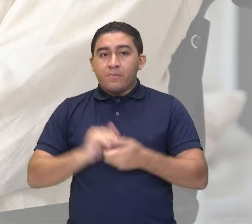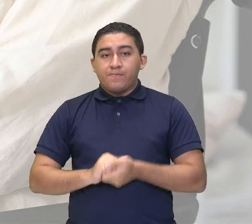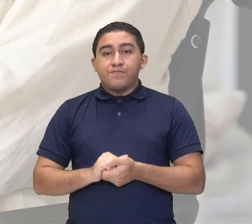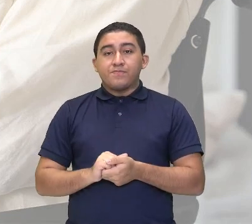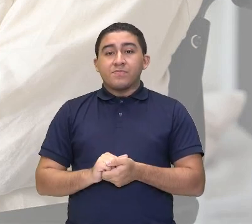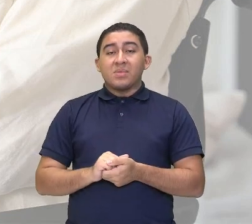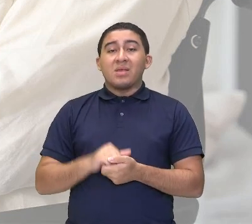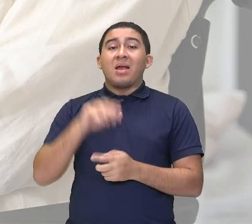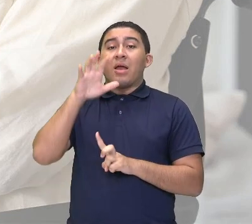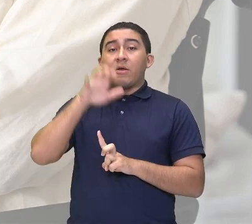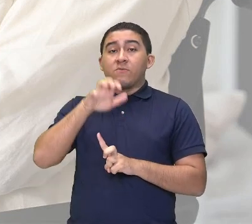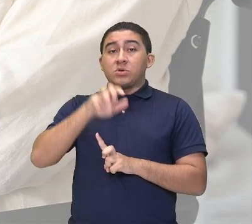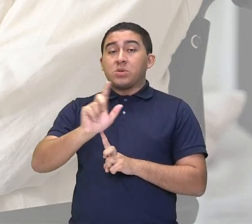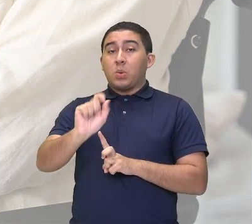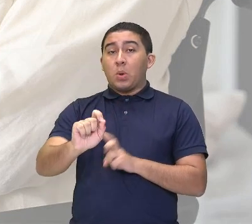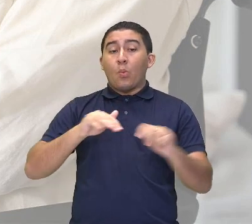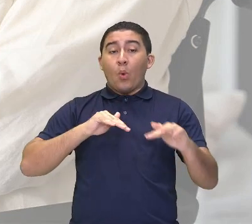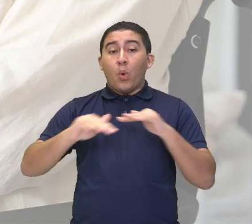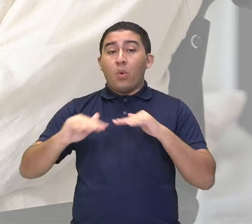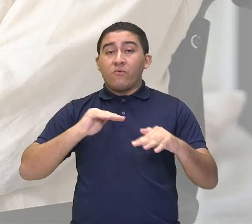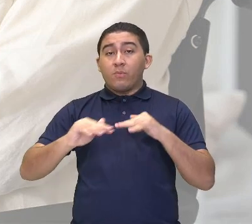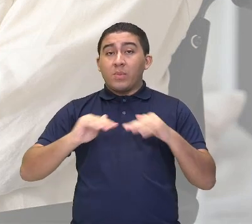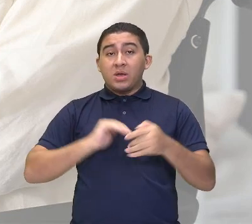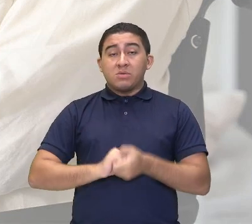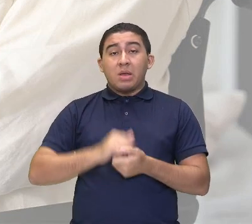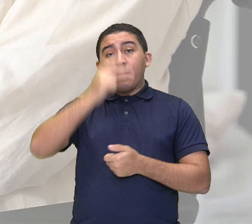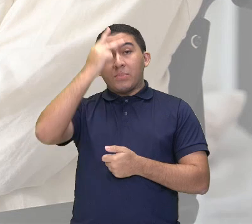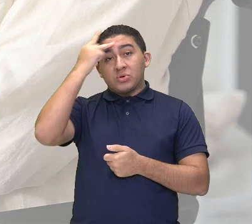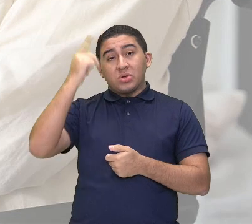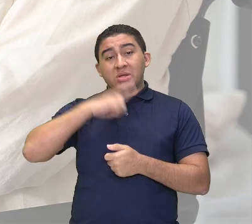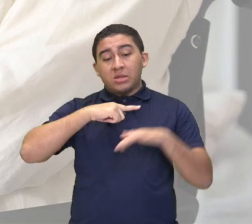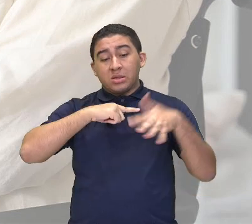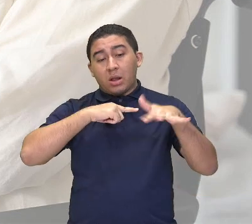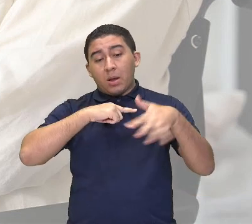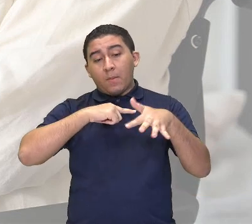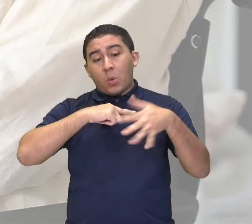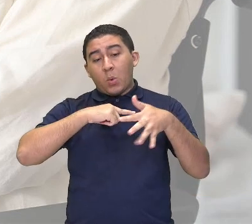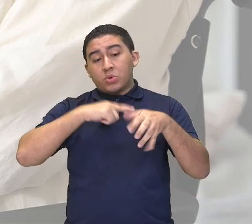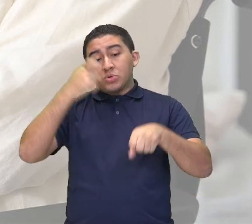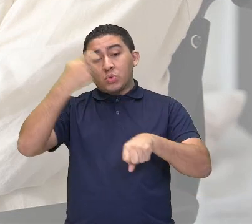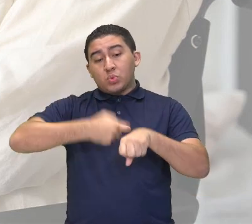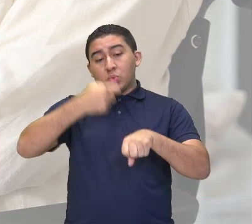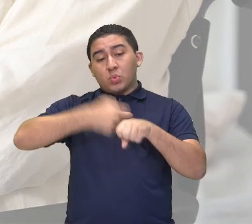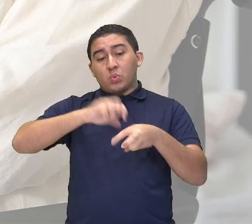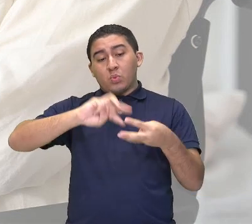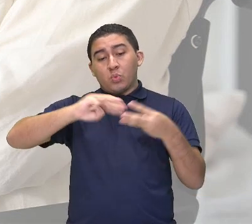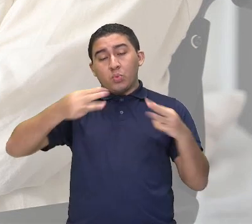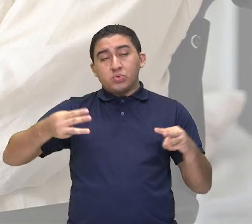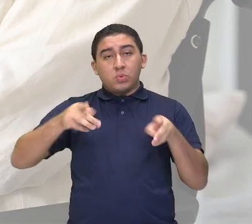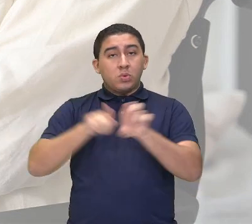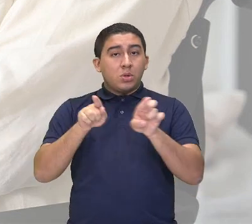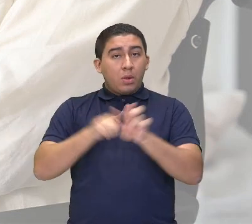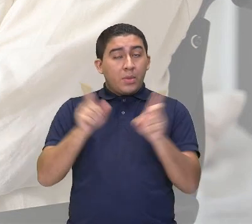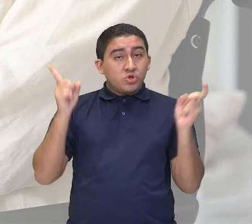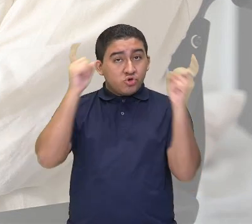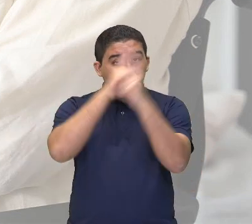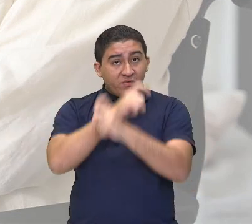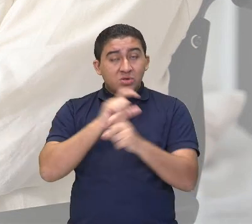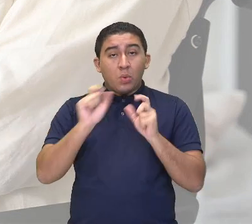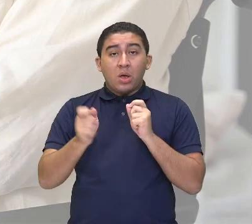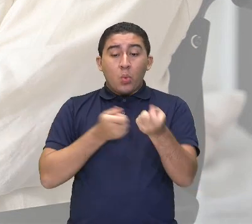afeta os movimentos. Ela vai causar tremores, rigidez muscular e dificuldades na coordenação